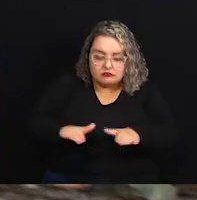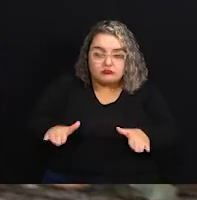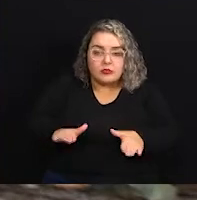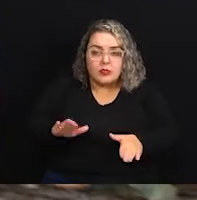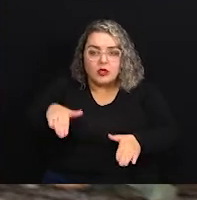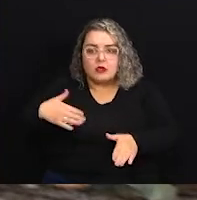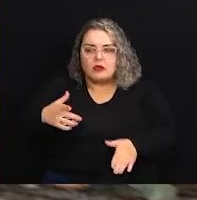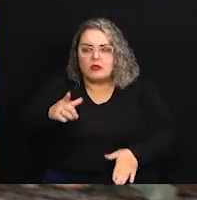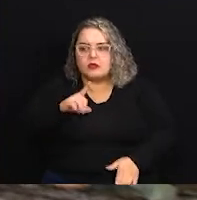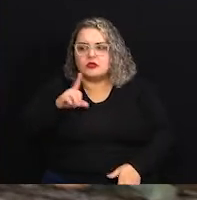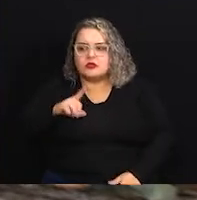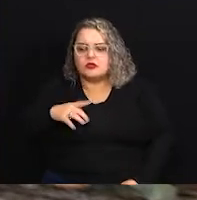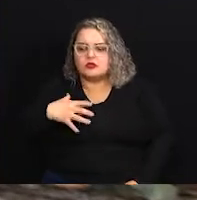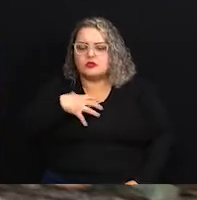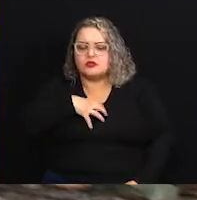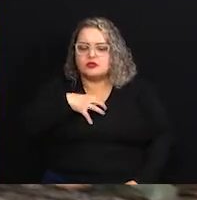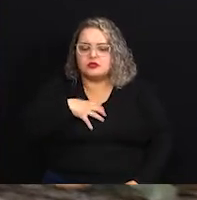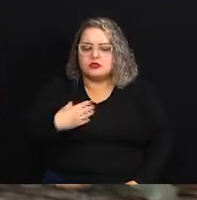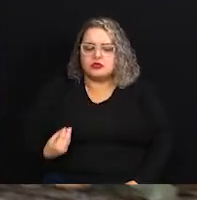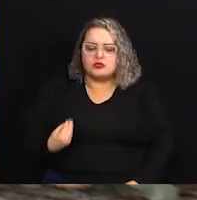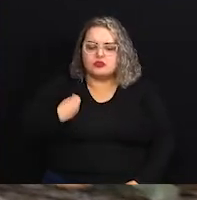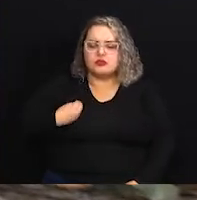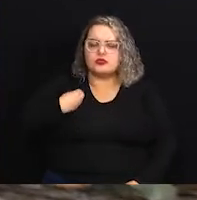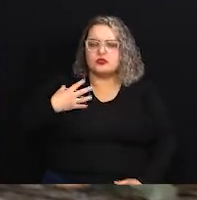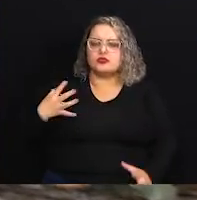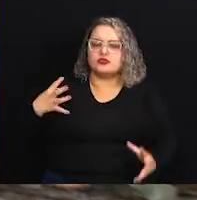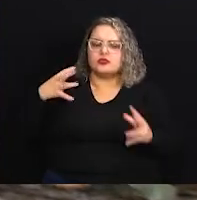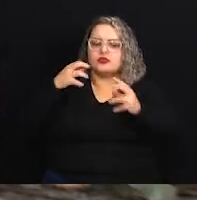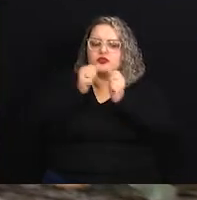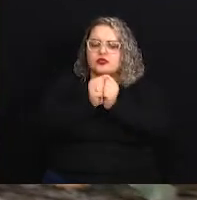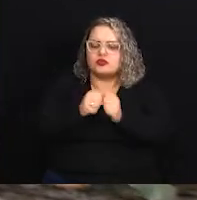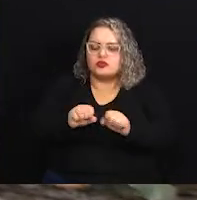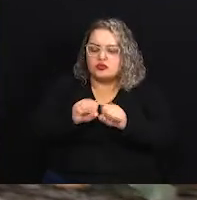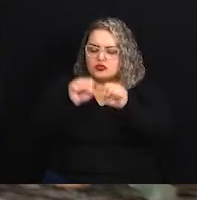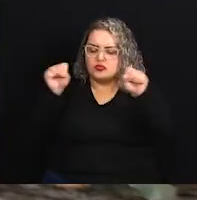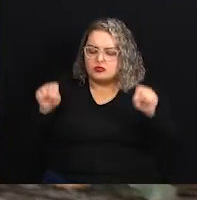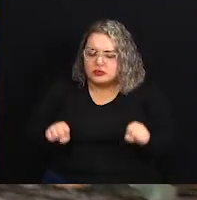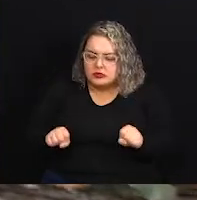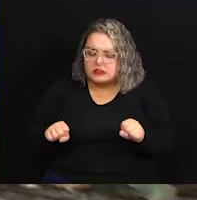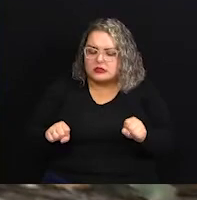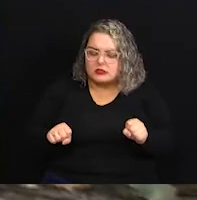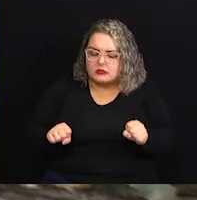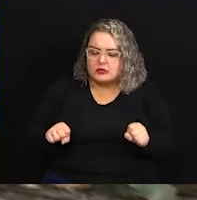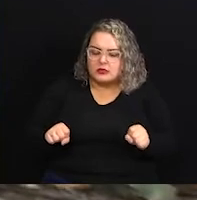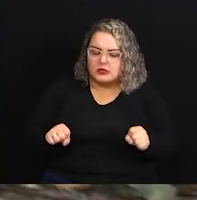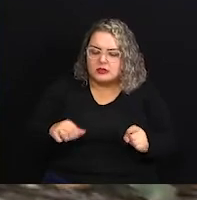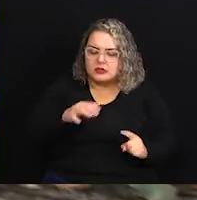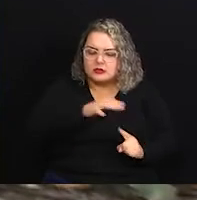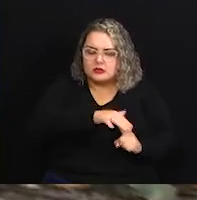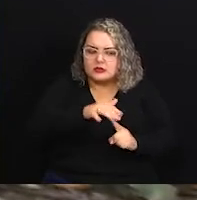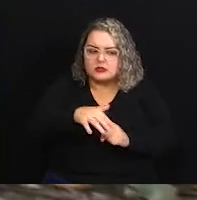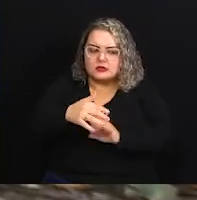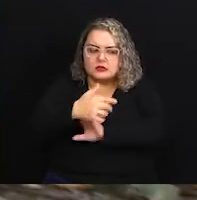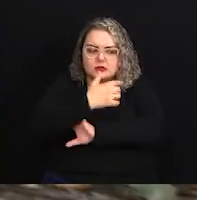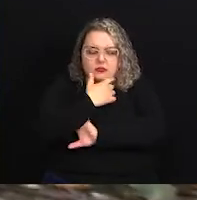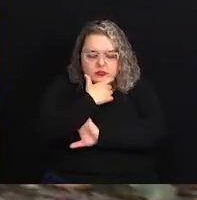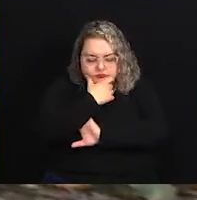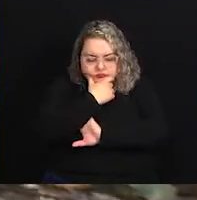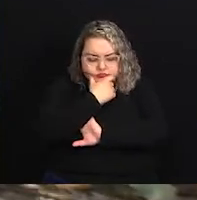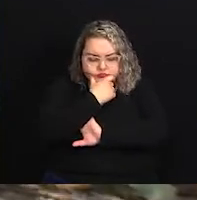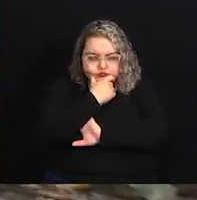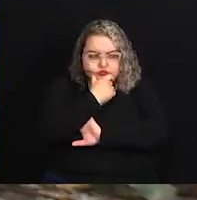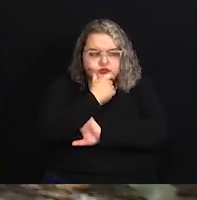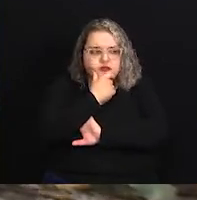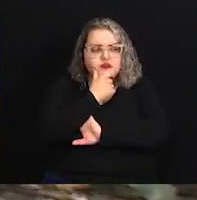quando eu descobri que existia um estilo de vida que integrava todos os sistemas da natureza, eu